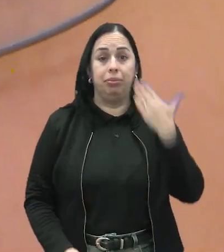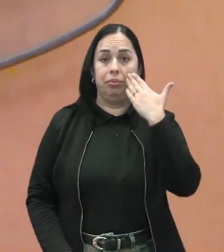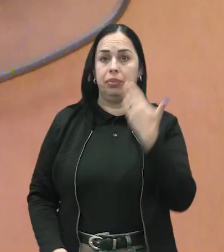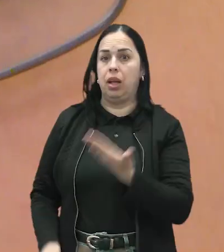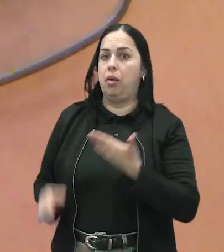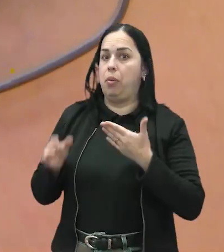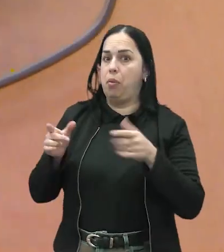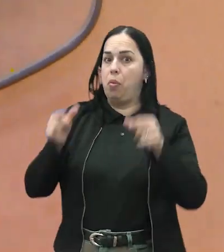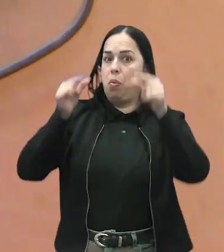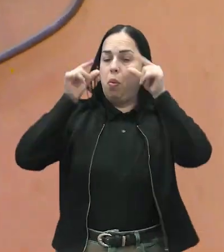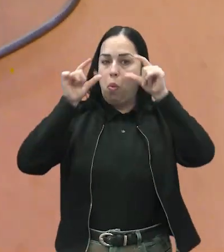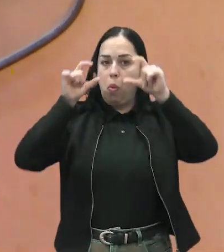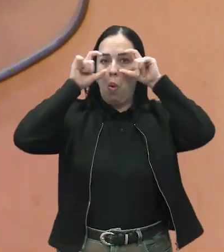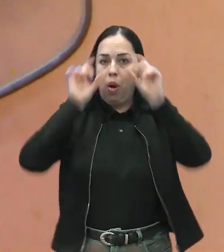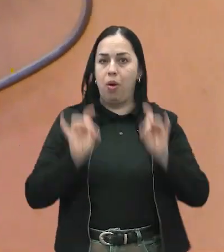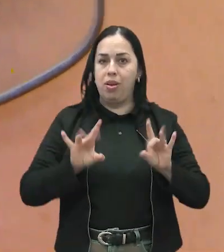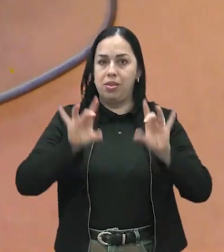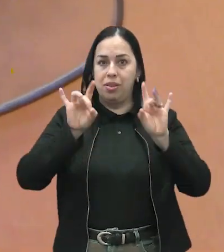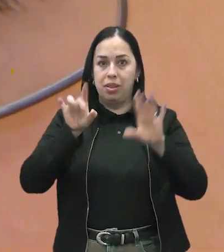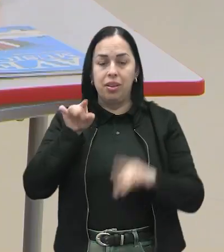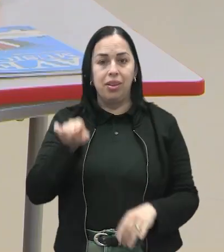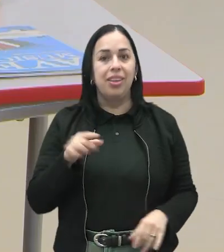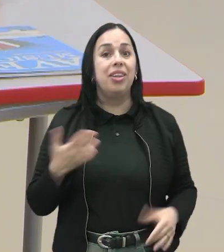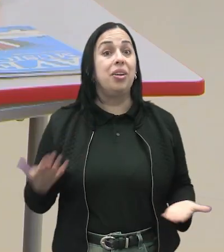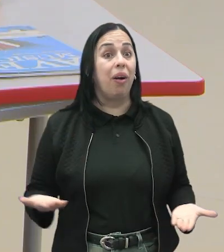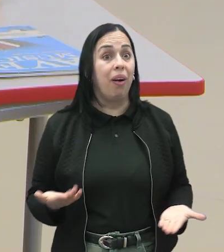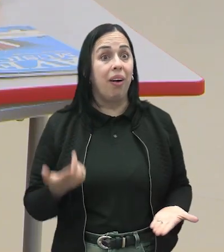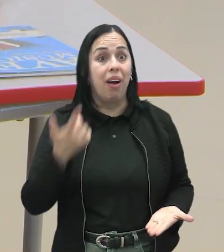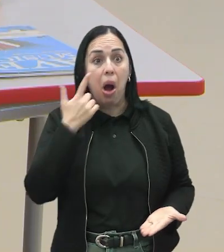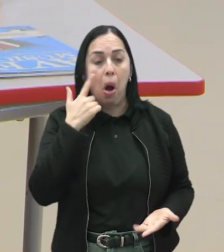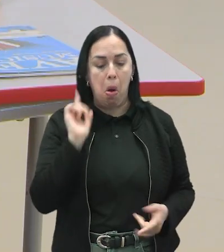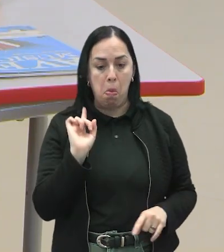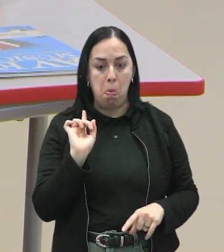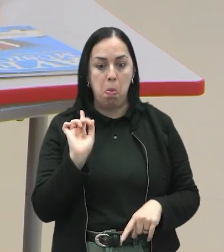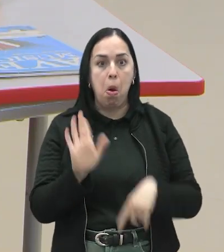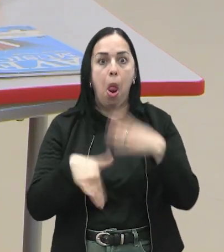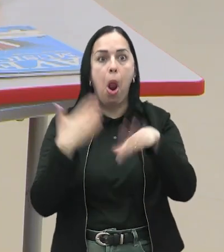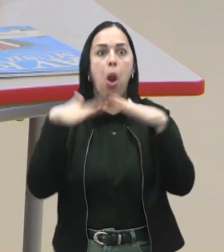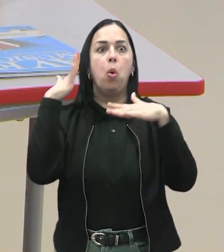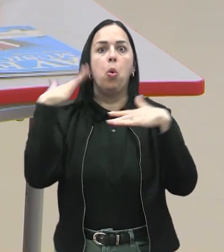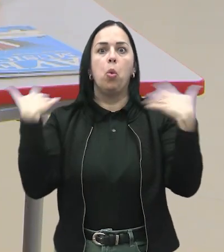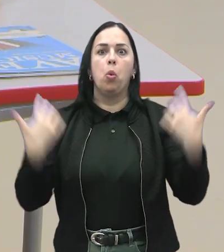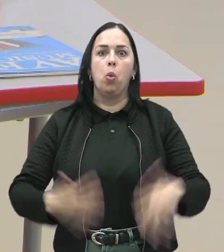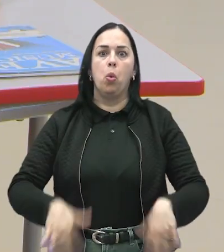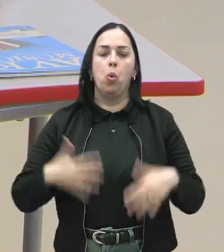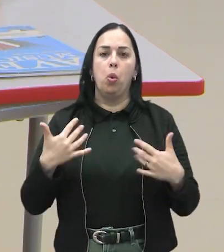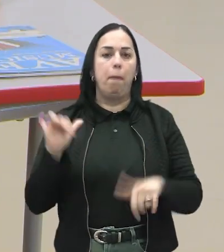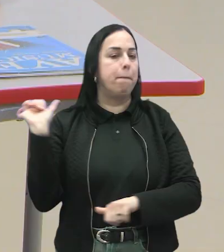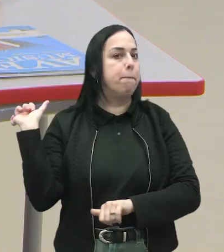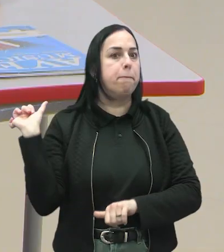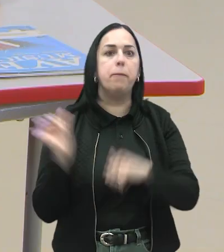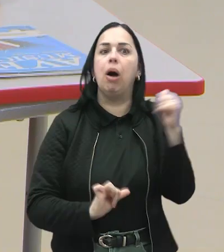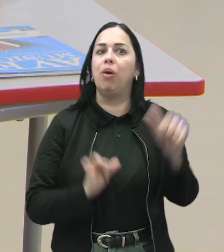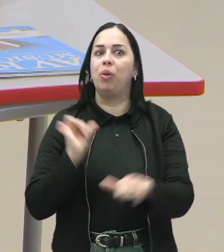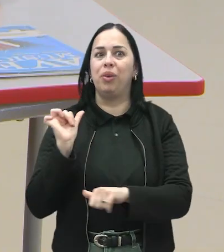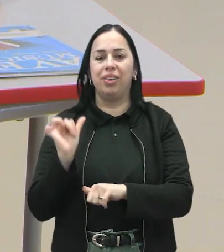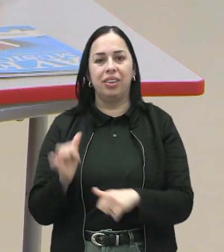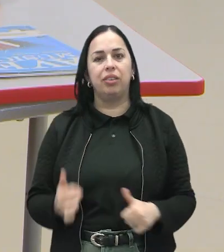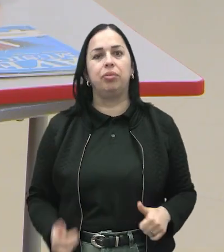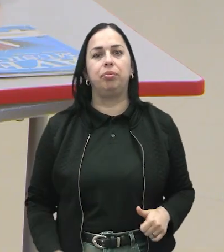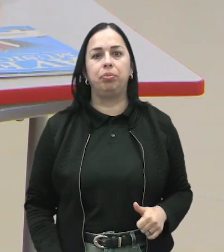um óculos todo especial foi feito. E olha só, o desempenho do Rafa na escola